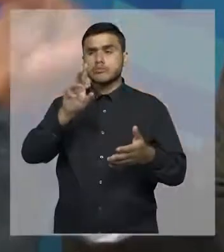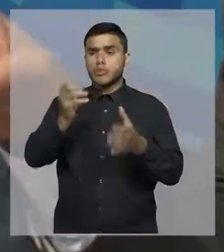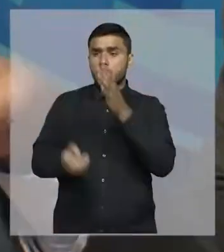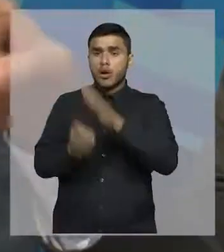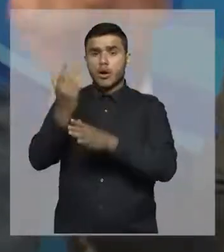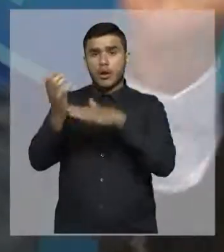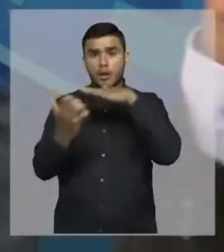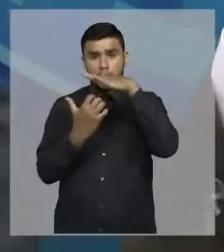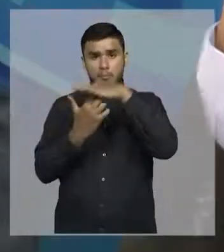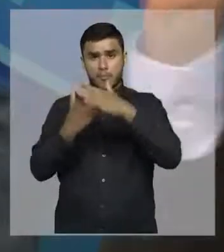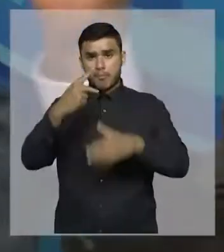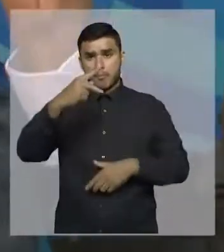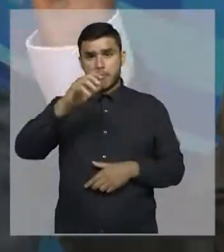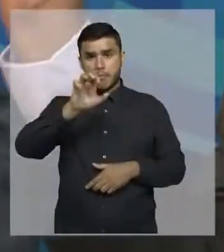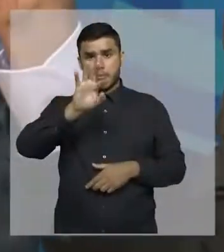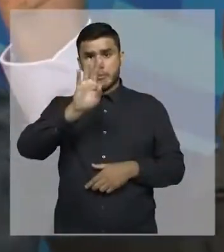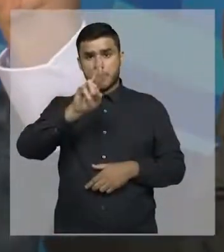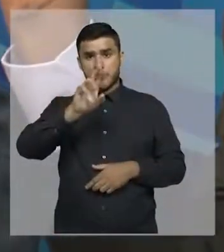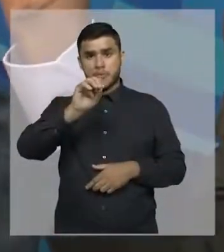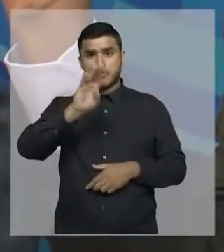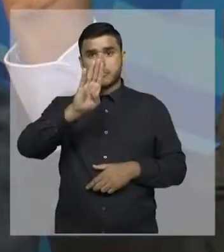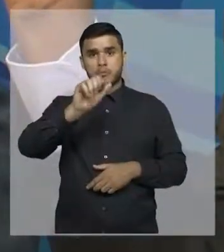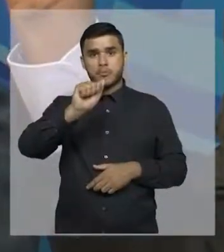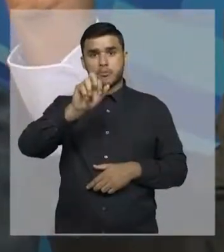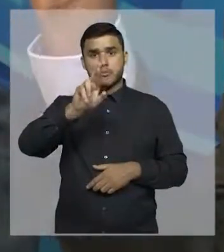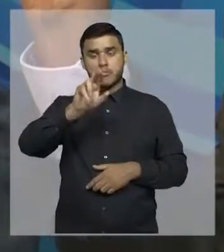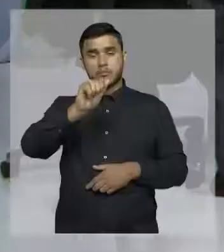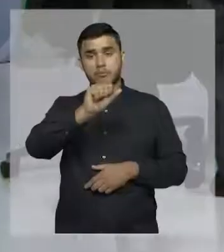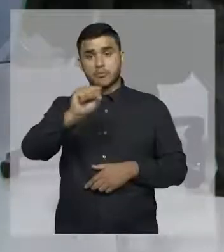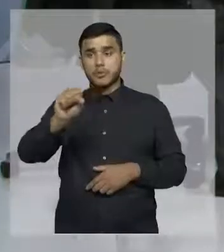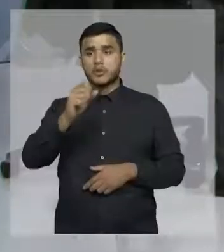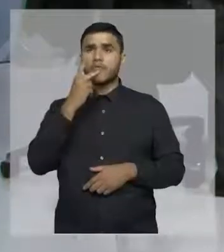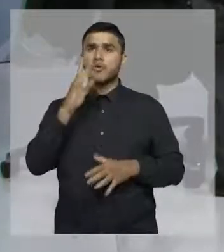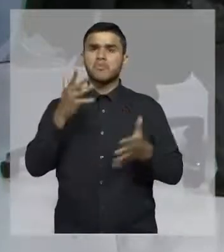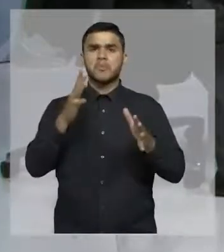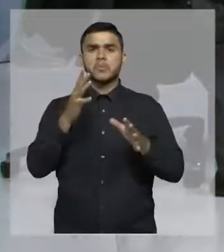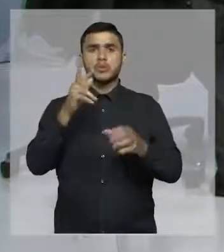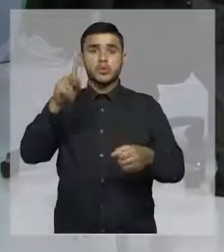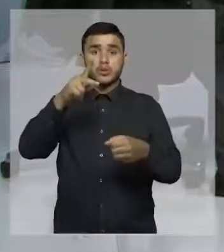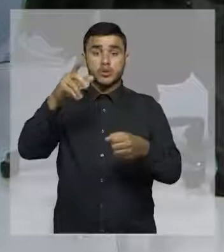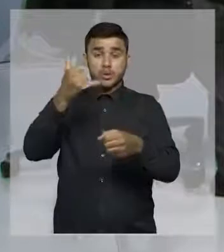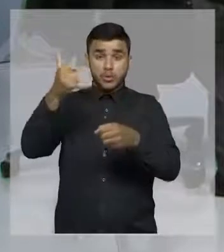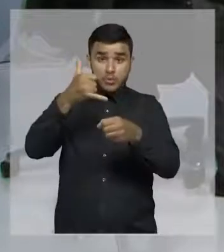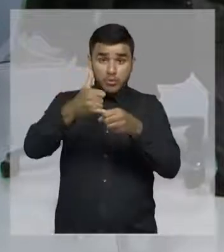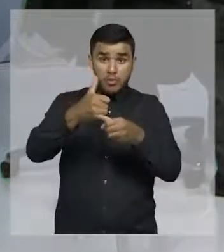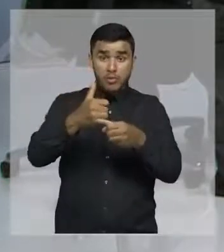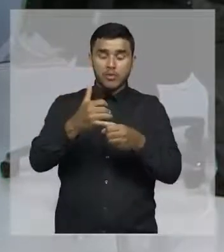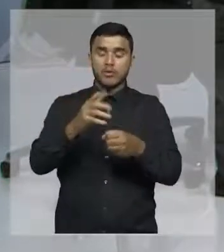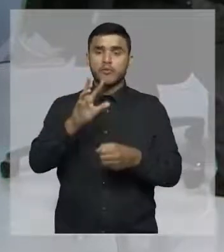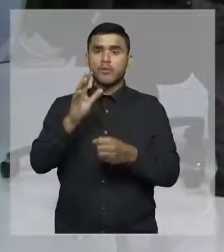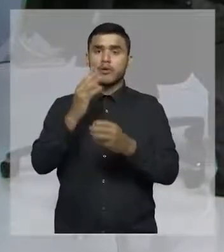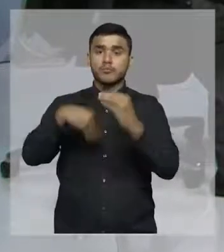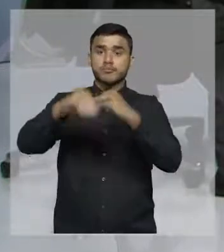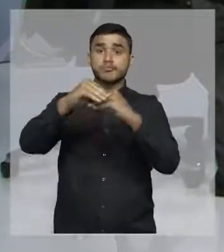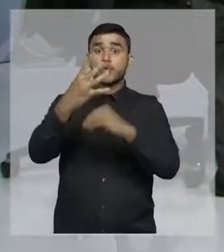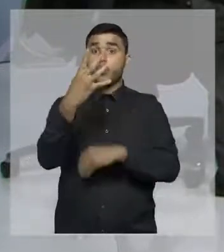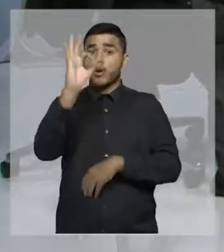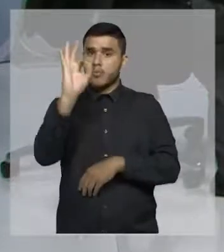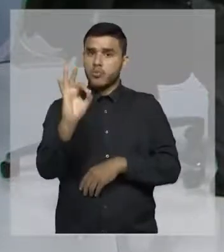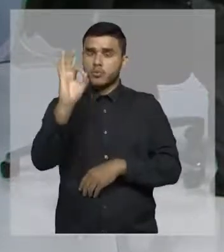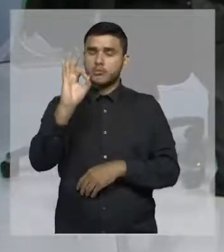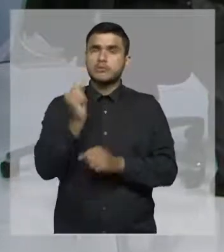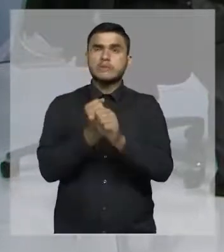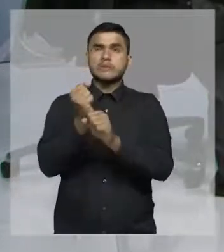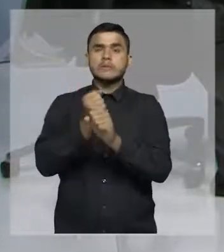que incidiam sobre combustíveis eram 4% do valor do combustível. Quando veio o Código Tributário Nacional, em